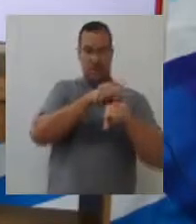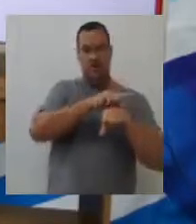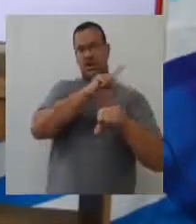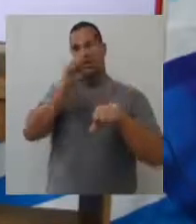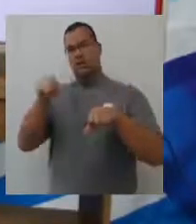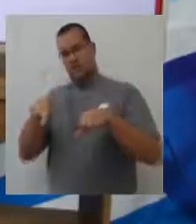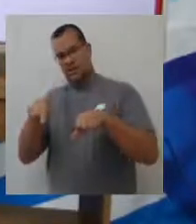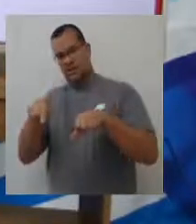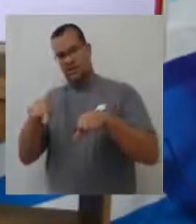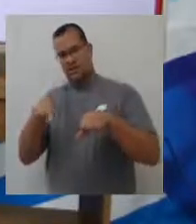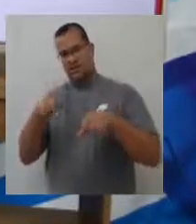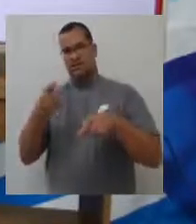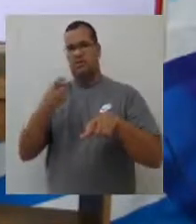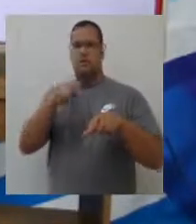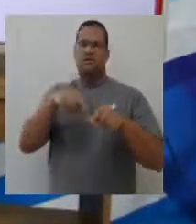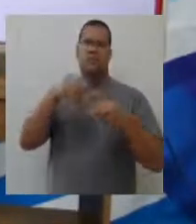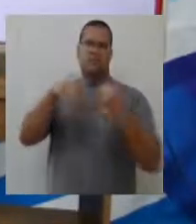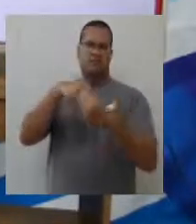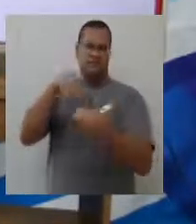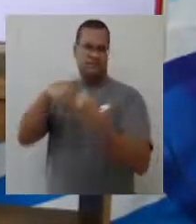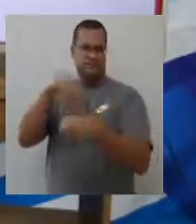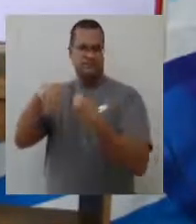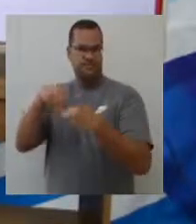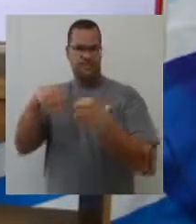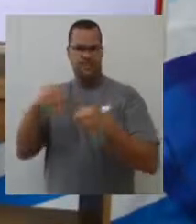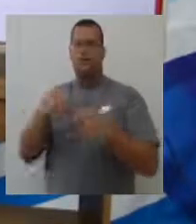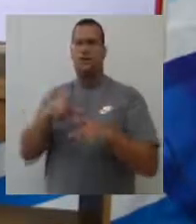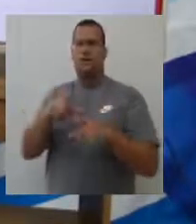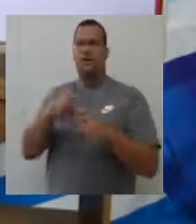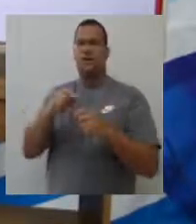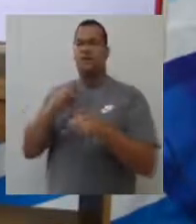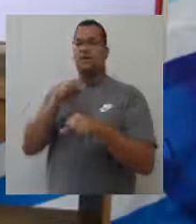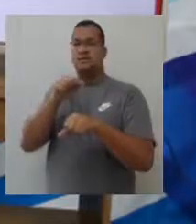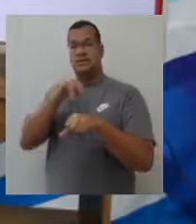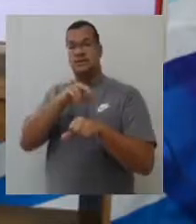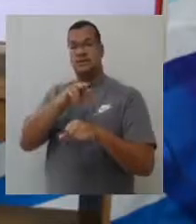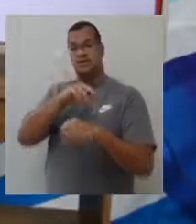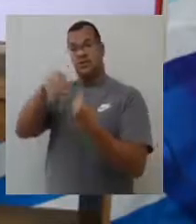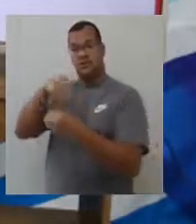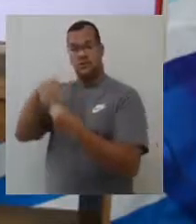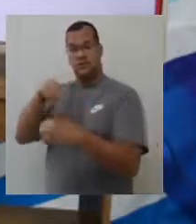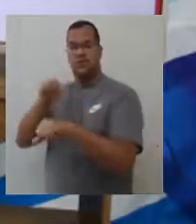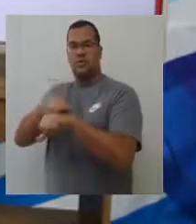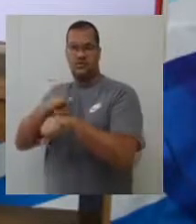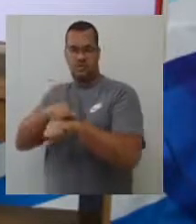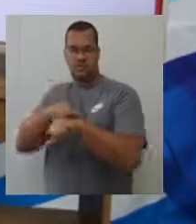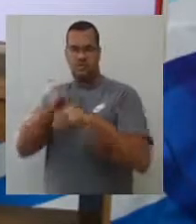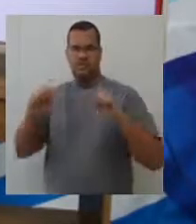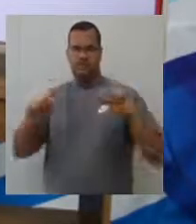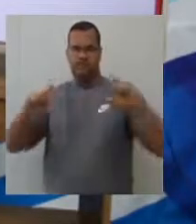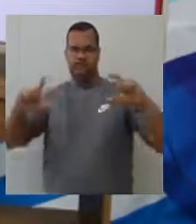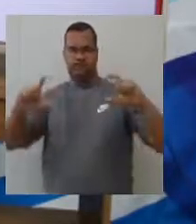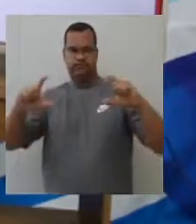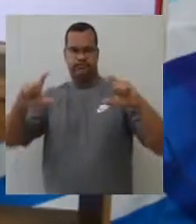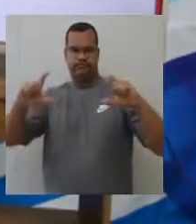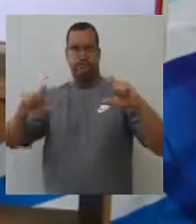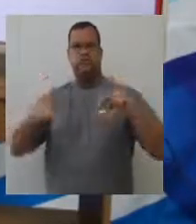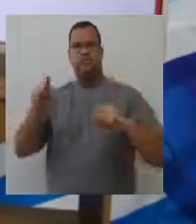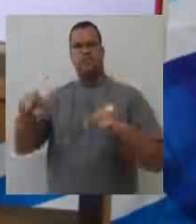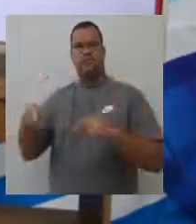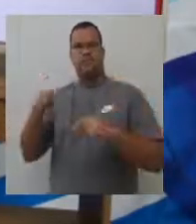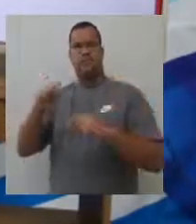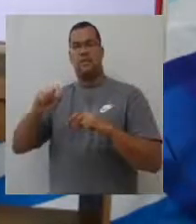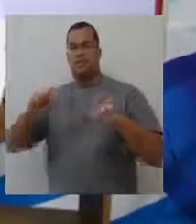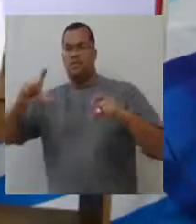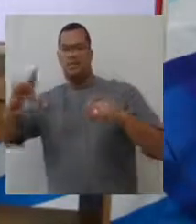pode ser sólido, que é o que está em maior quantidade. Se uma solução é líquida, então o solvente só pode ser líquido, porque é o que está em